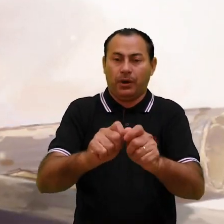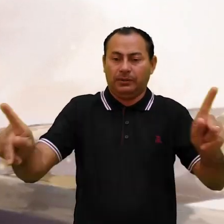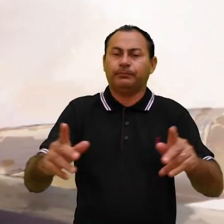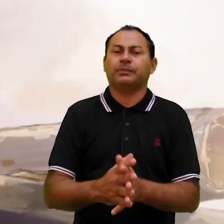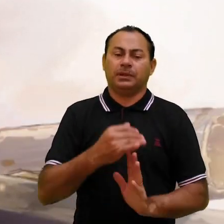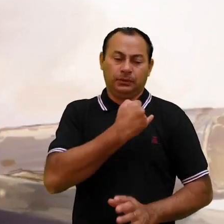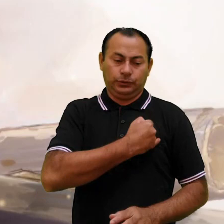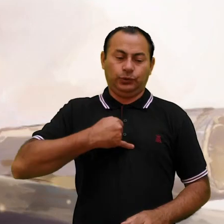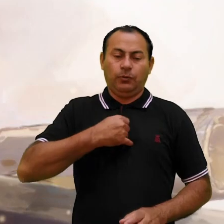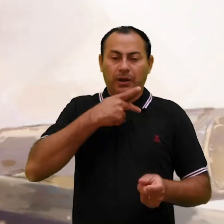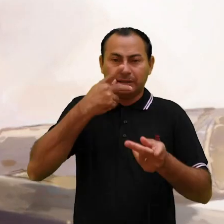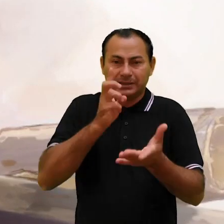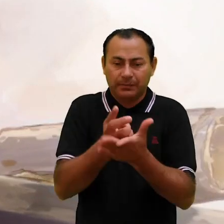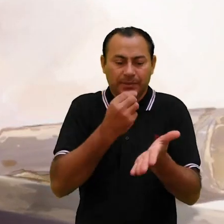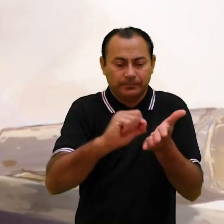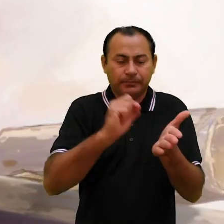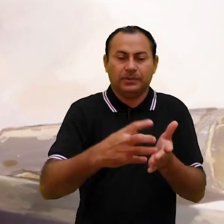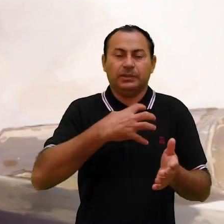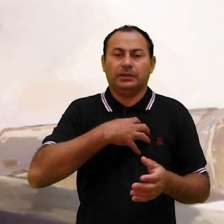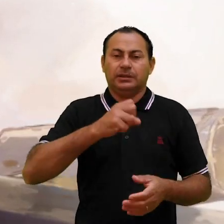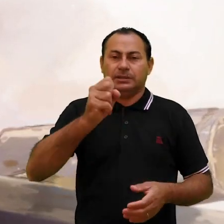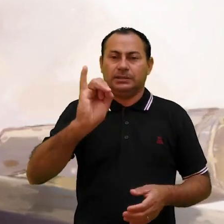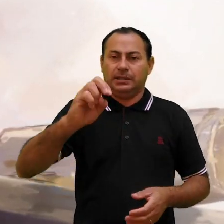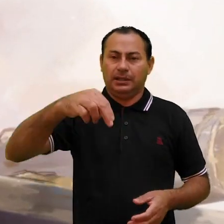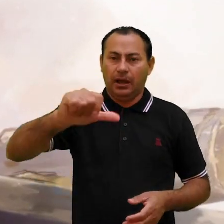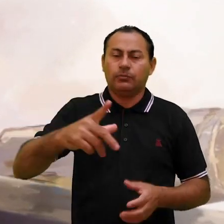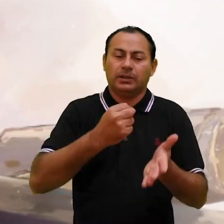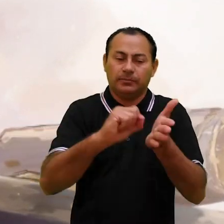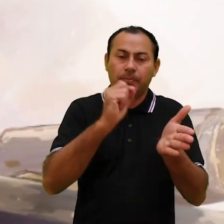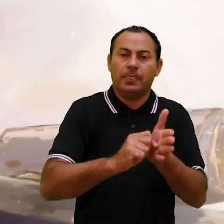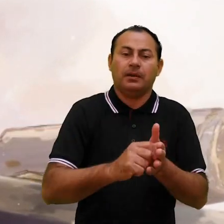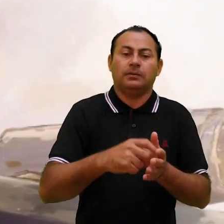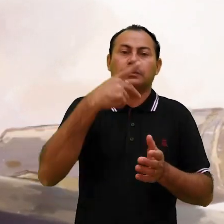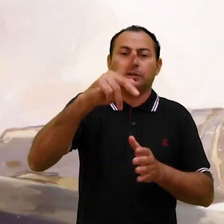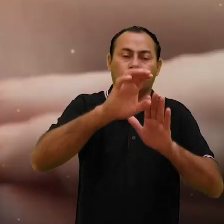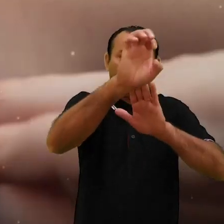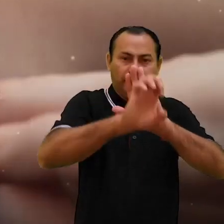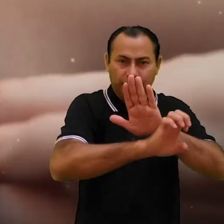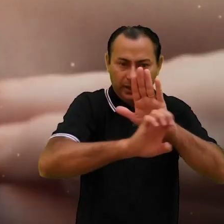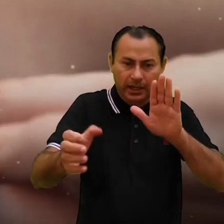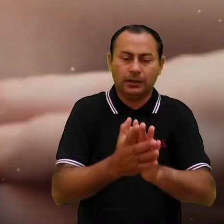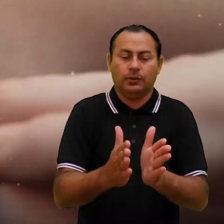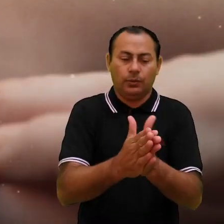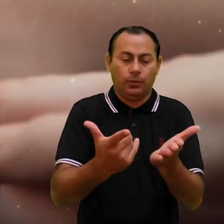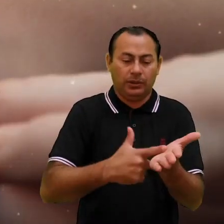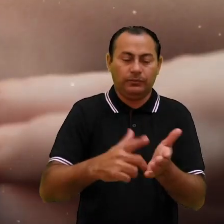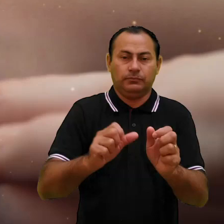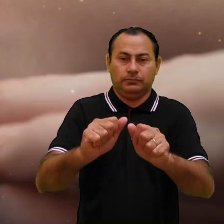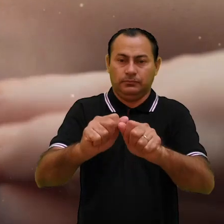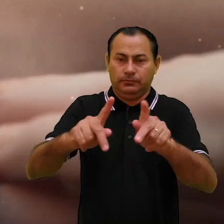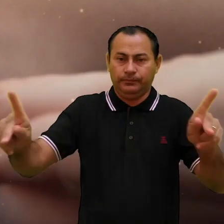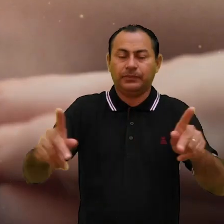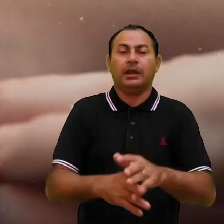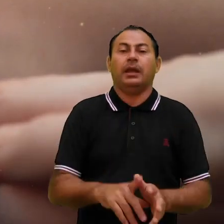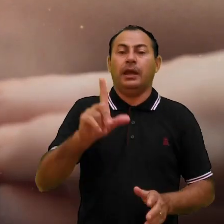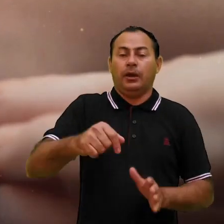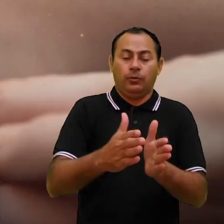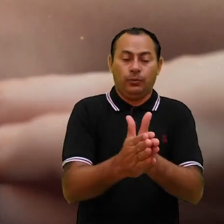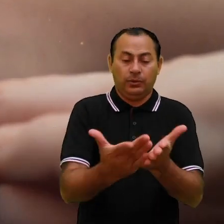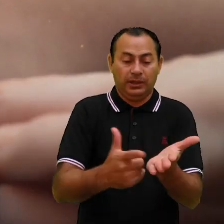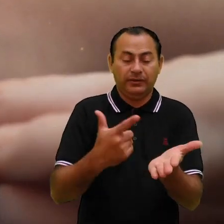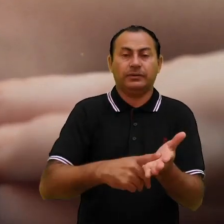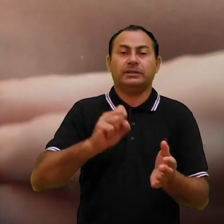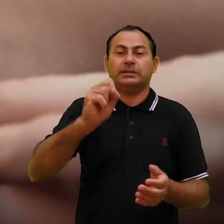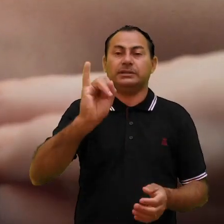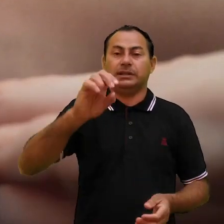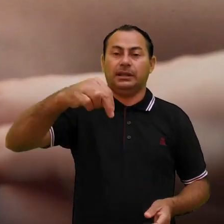sempre escreveu na forma de sinais. Foi assim que ele escreveu seu Evangelho. O livro do Apocalipse é um livro de